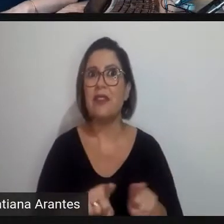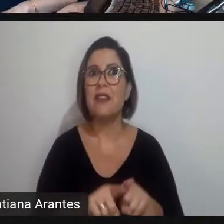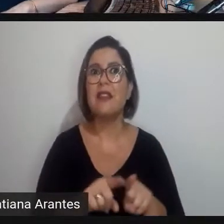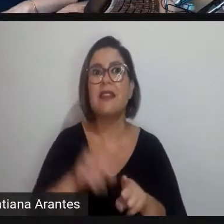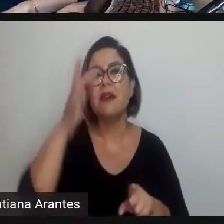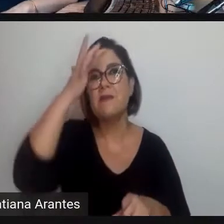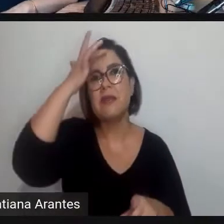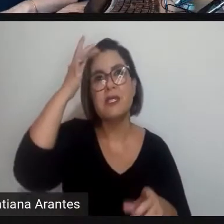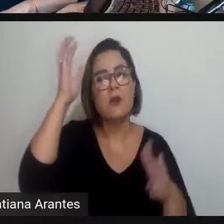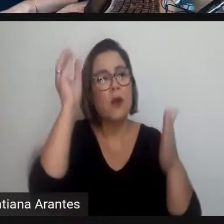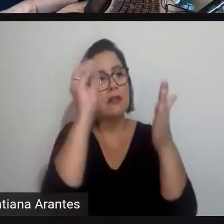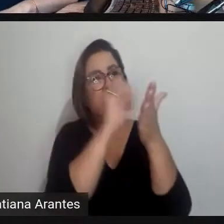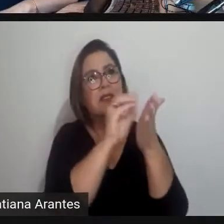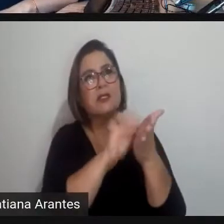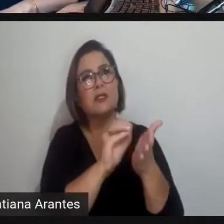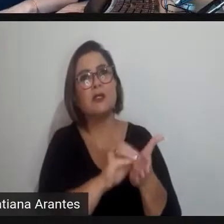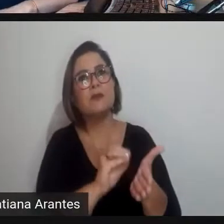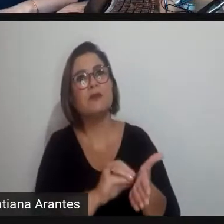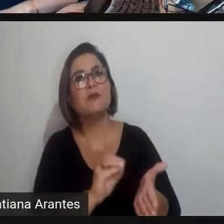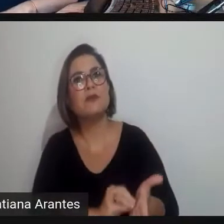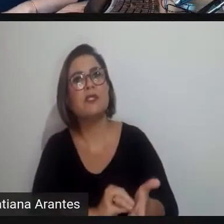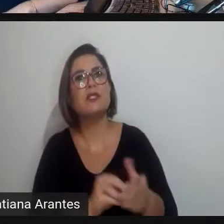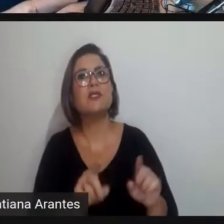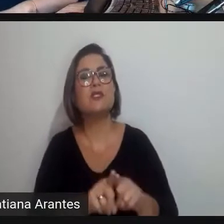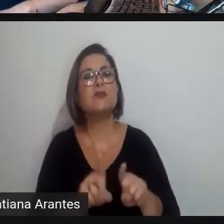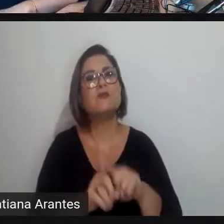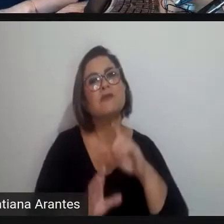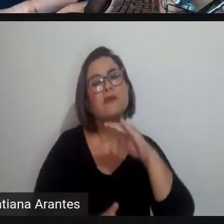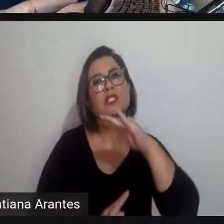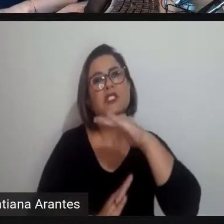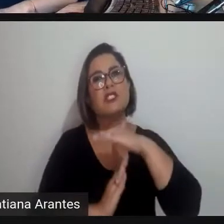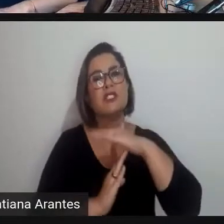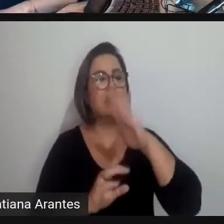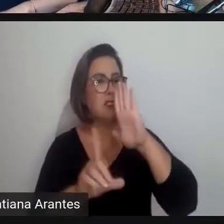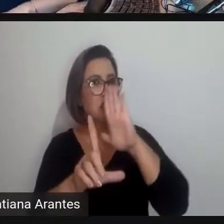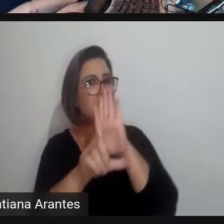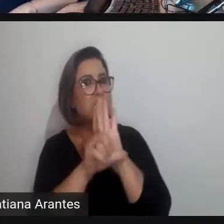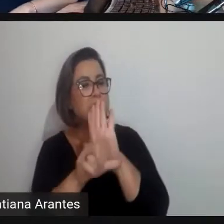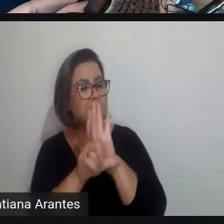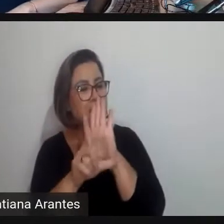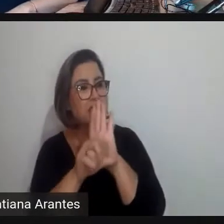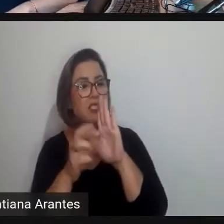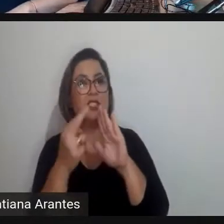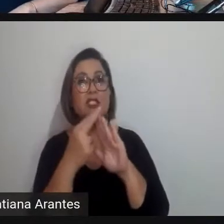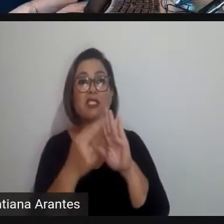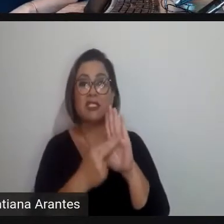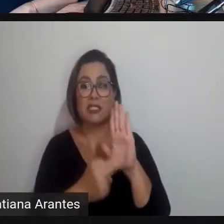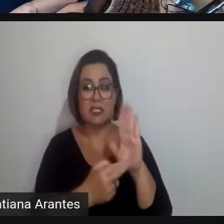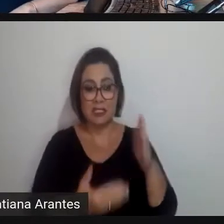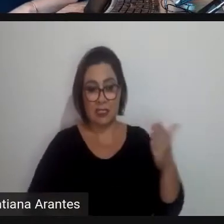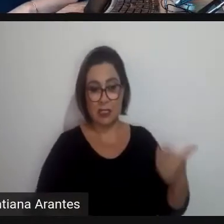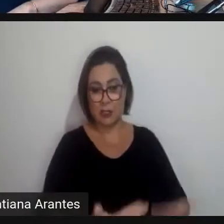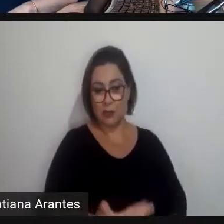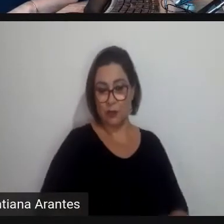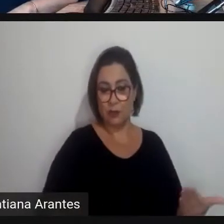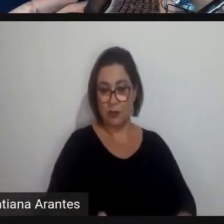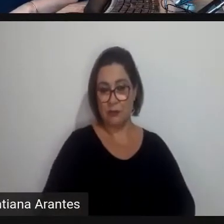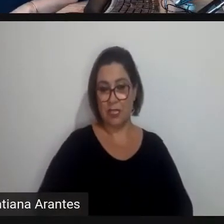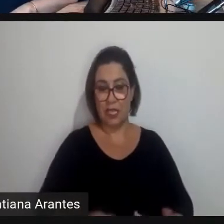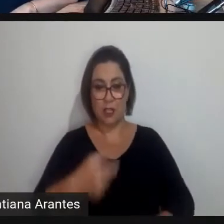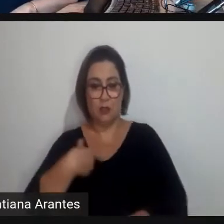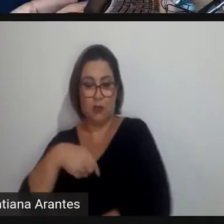relação, nessa intermediação, né, nessa normatização entre o empregado e o empregador, de que o